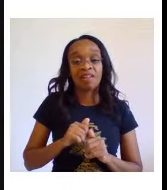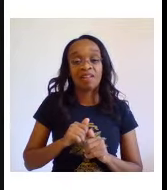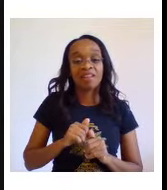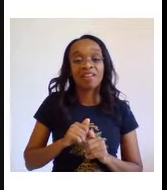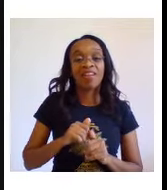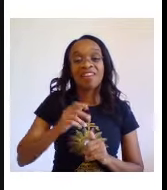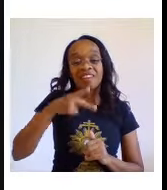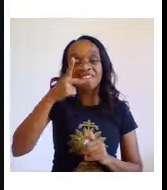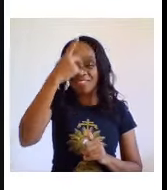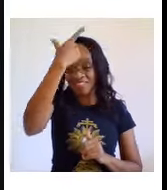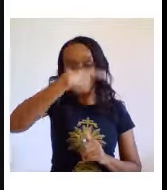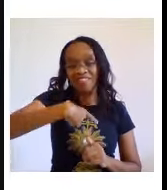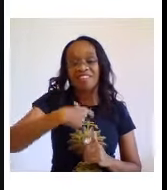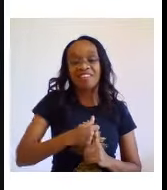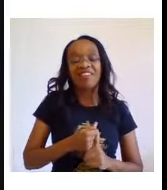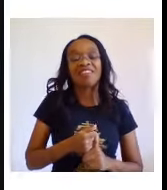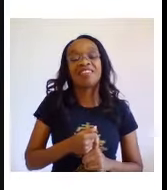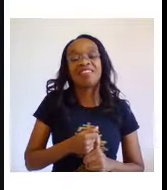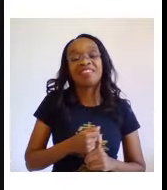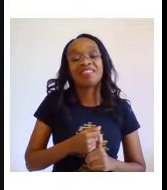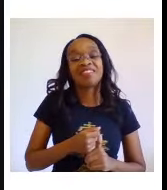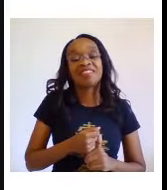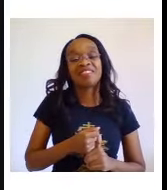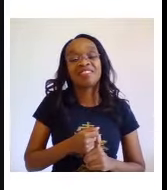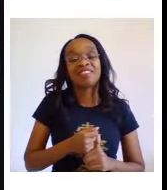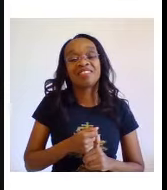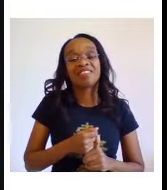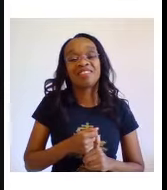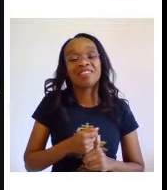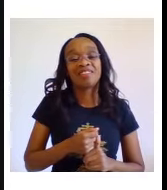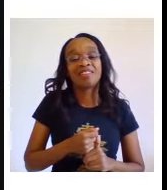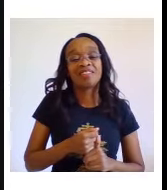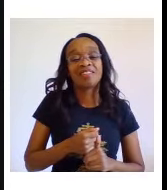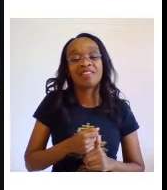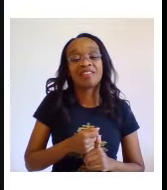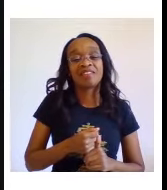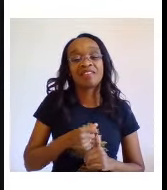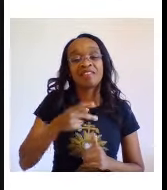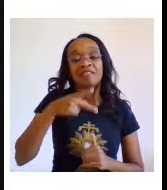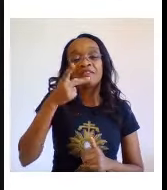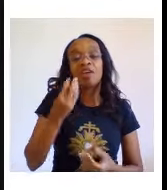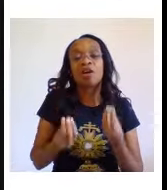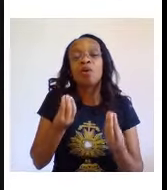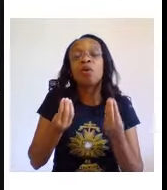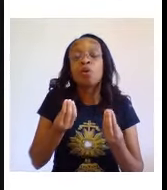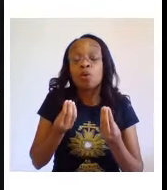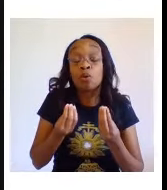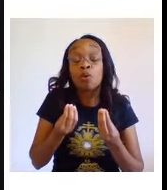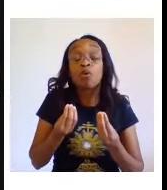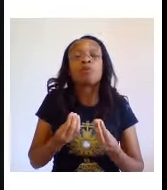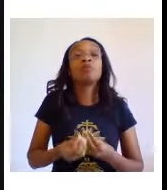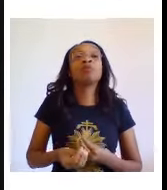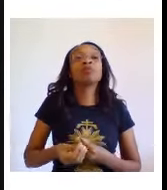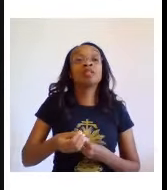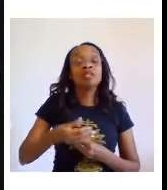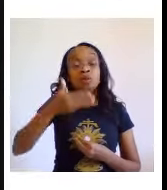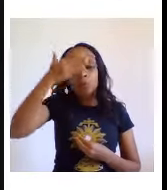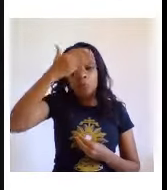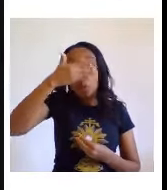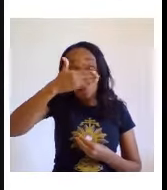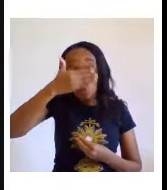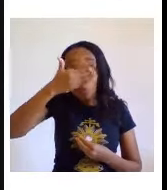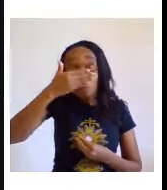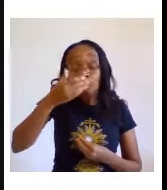autodescrever. Isso mesmo, Tânia. Eu dei ideia e esqueci. É importante a gente incluir as pessoas com deficiência,